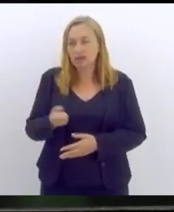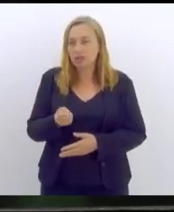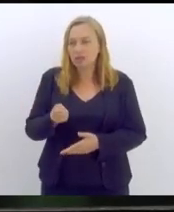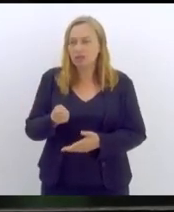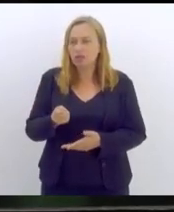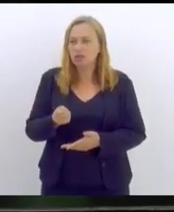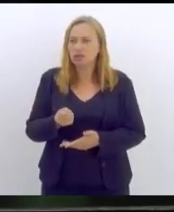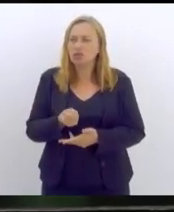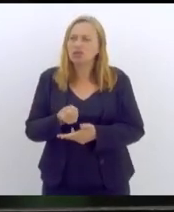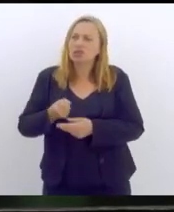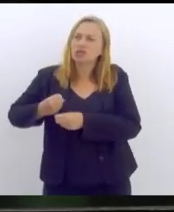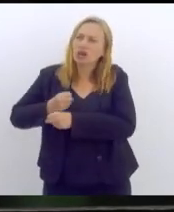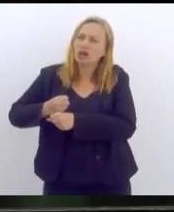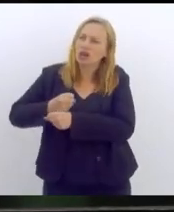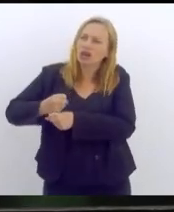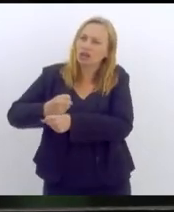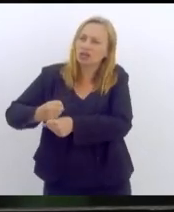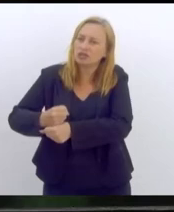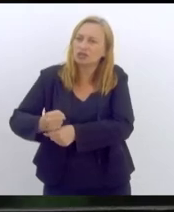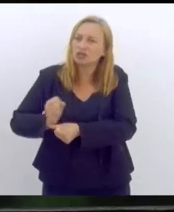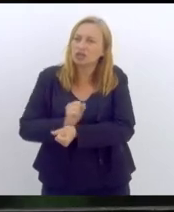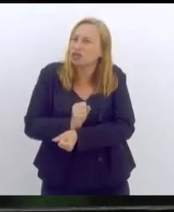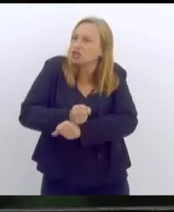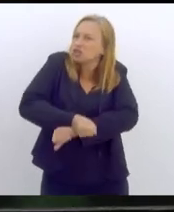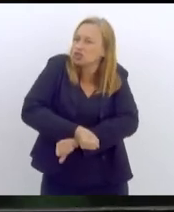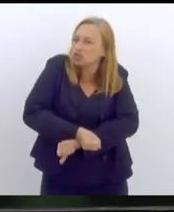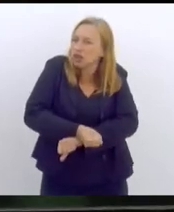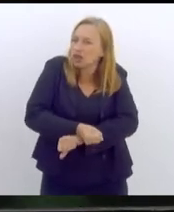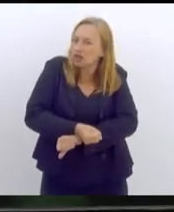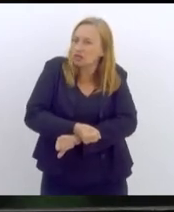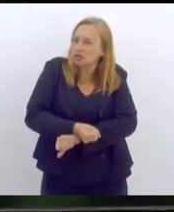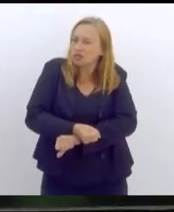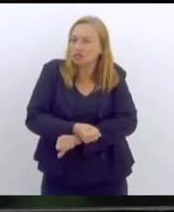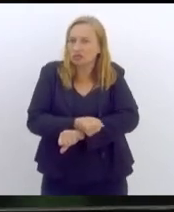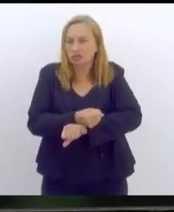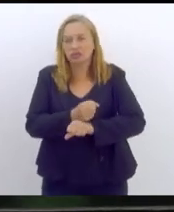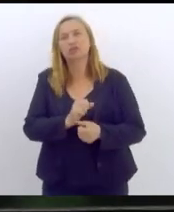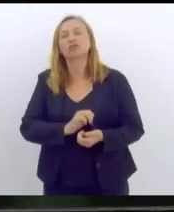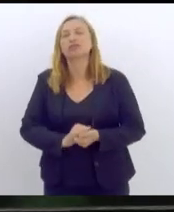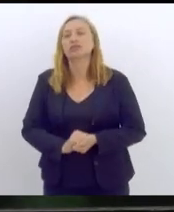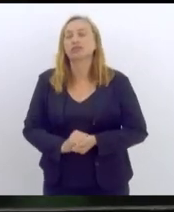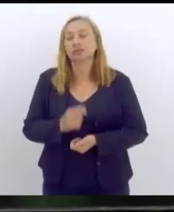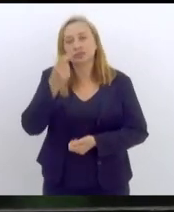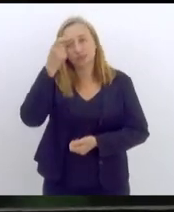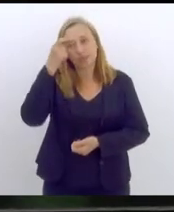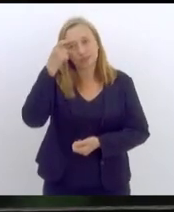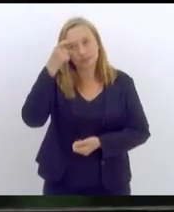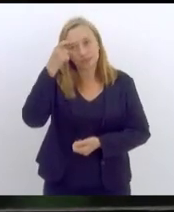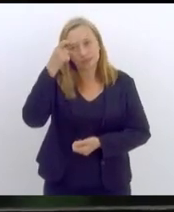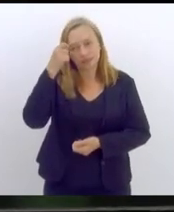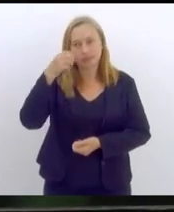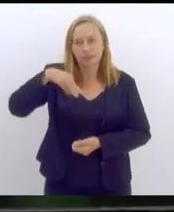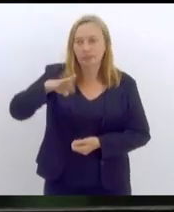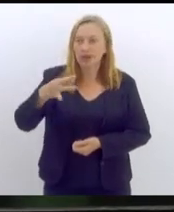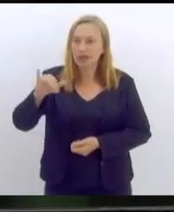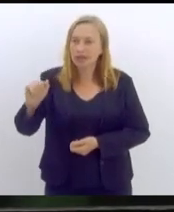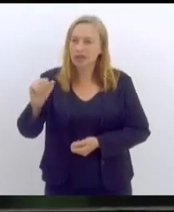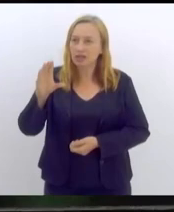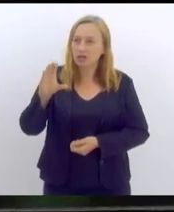durante longevos anos escravos oriundos do tráfego negreiro, o busto de Maria Conga, essa